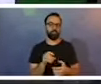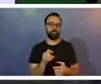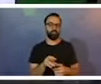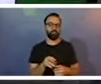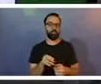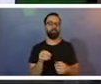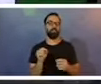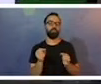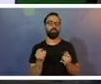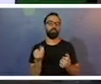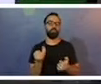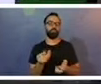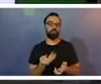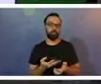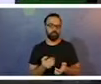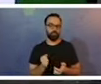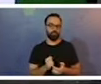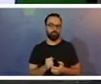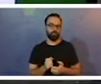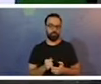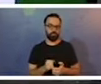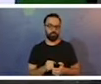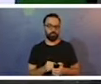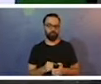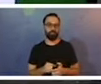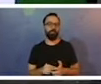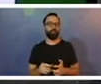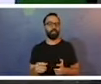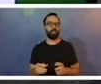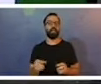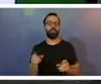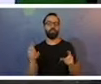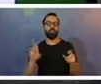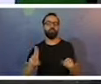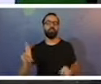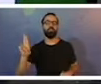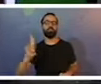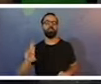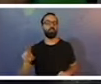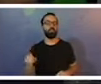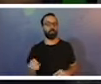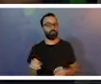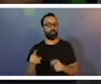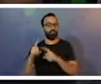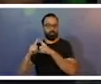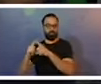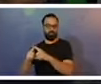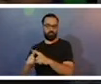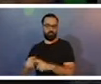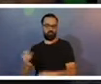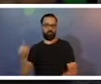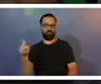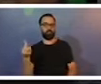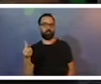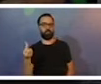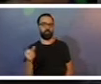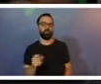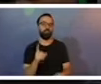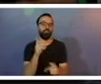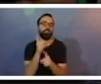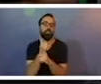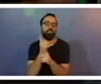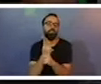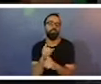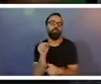porque 39 dividido por 6, eu preciso dessa tabuada aqui. Então, vamos lá. O que eu vou procurar aqui